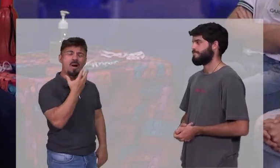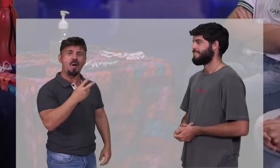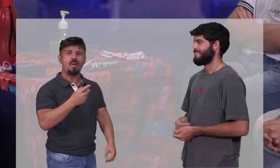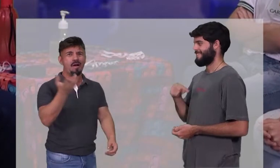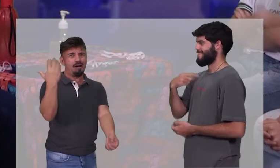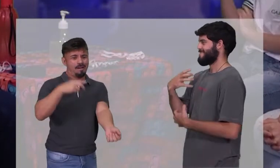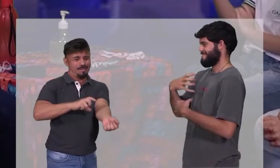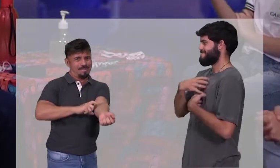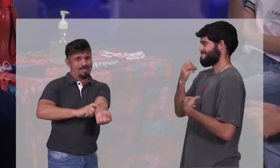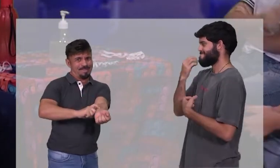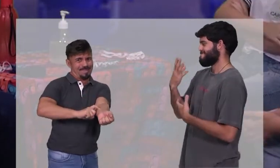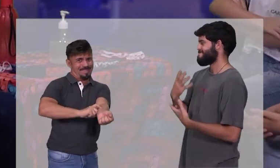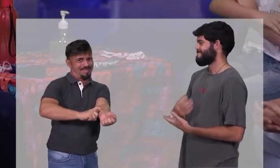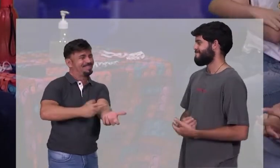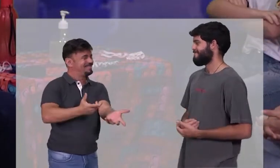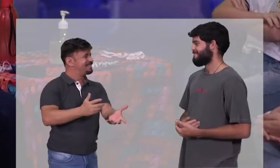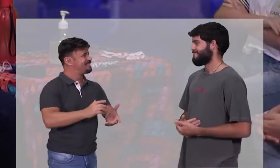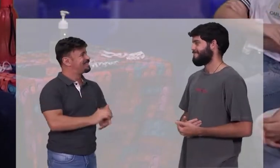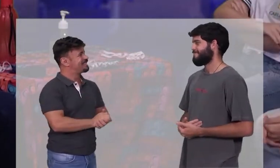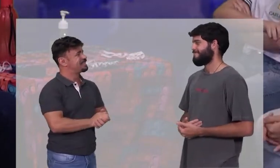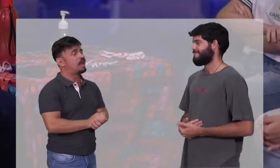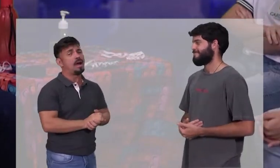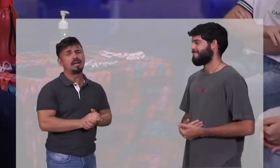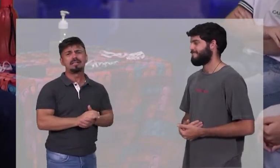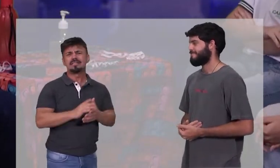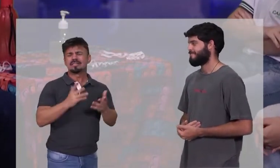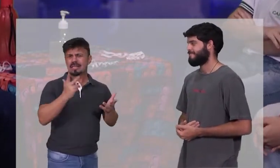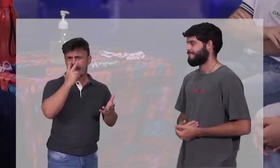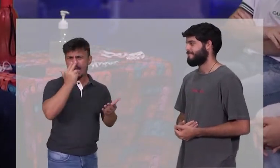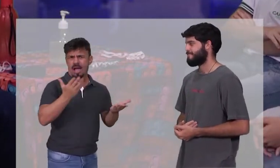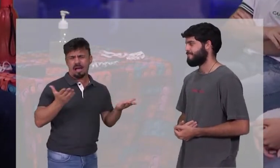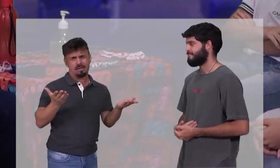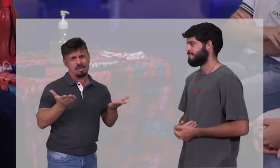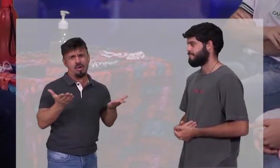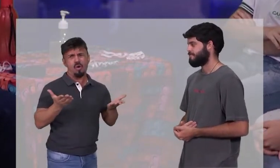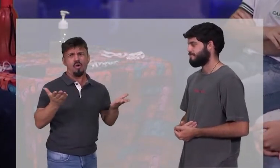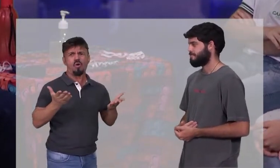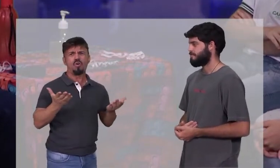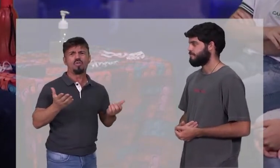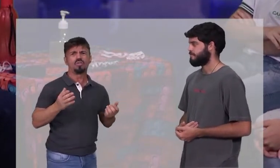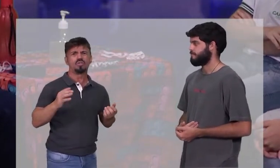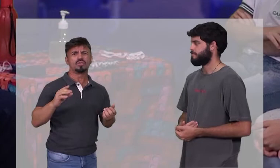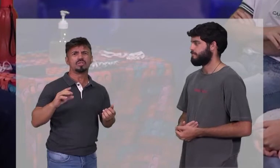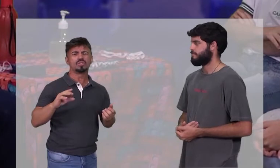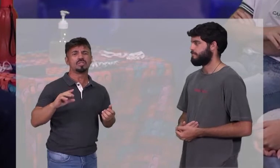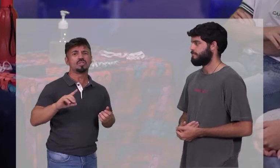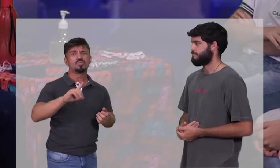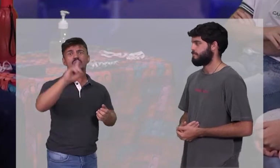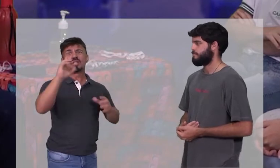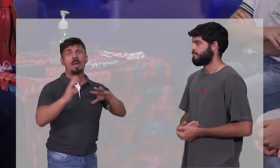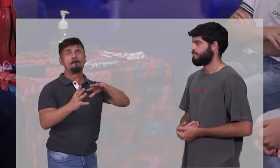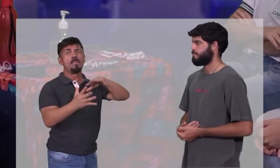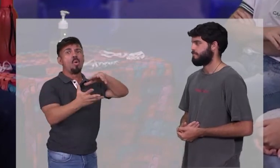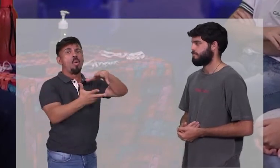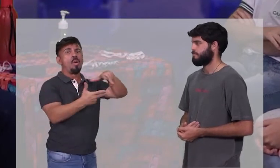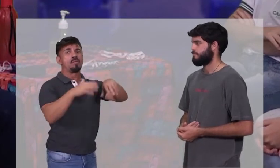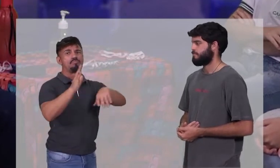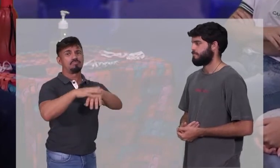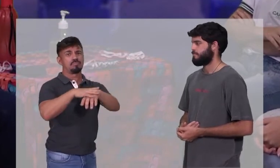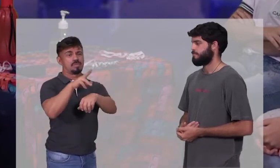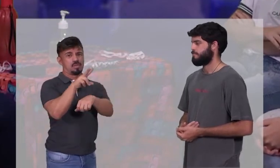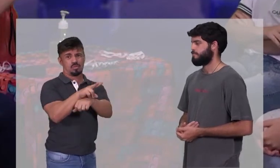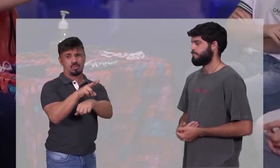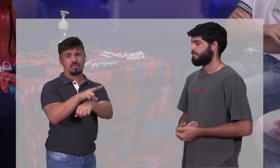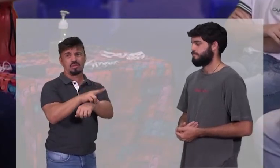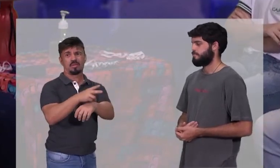eu tava a super gente vai nervoso. Ficar mais alegre, né? Exato. E será que hoje aqui, né, também é um pouquinho de autocuidado? Porque você não tá aumentando até um pouquinho da